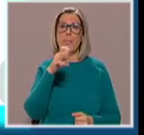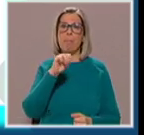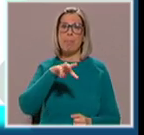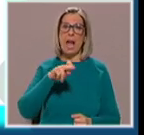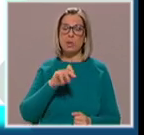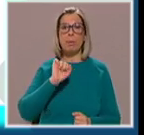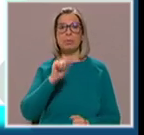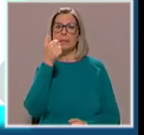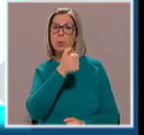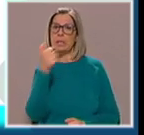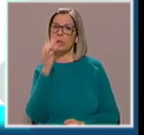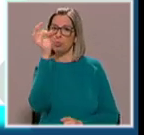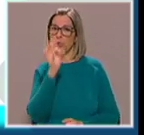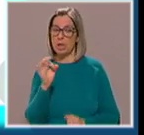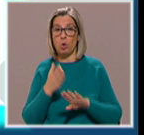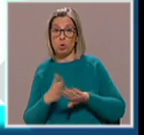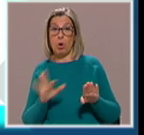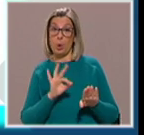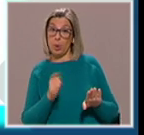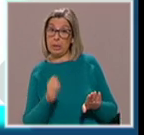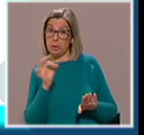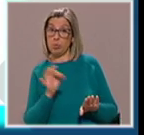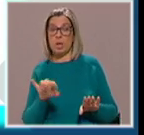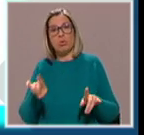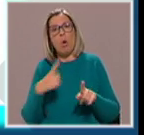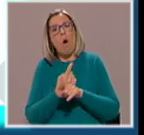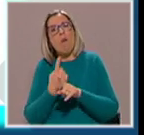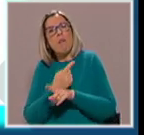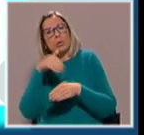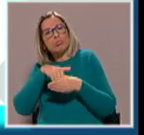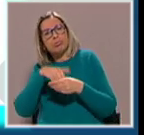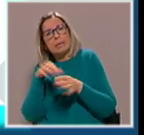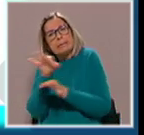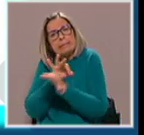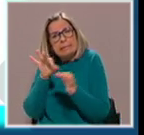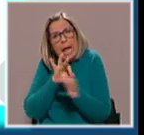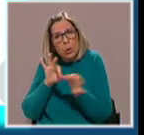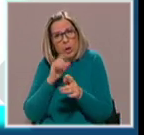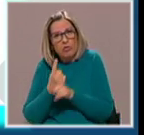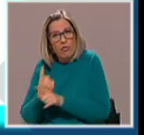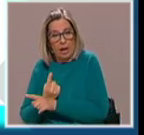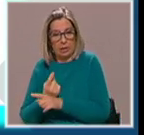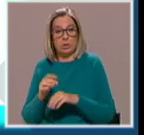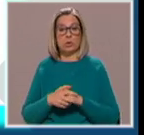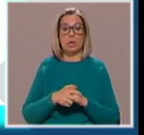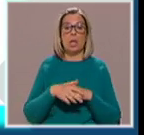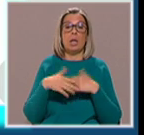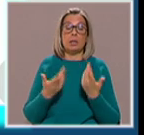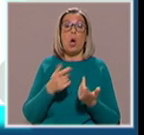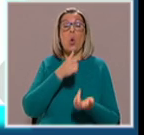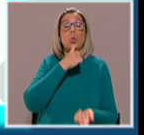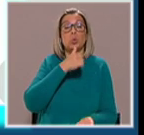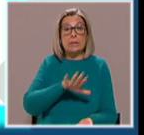volume do sangue e os restantes 45% são os elementos figurados do sangue ou as células sanguíneas. Como funções, o sangue